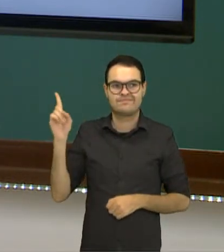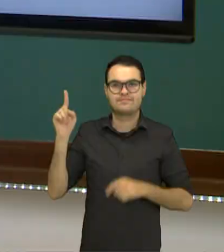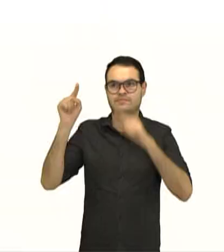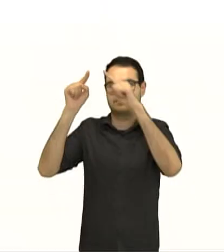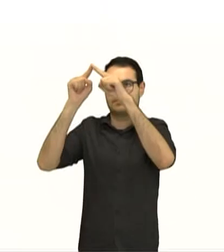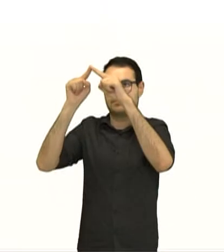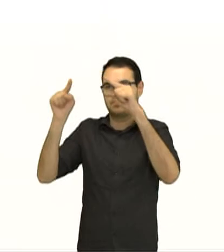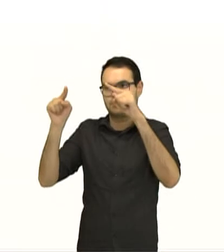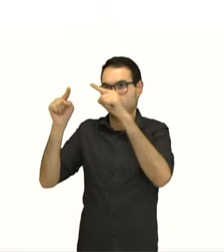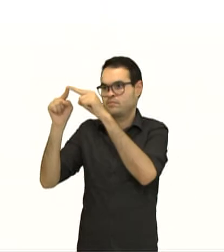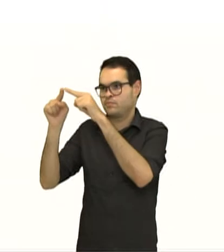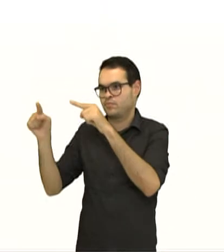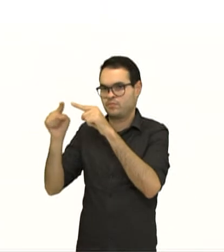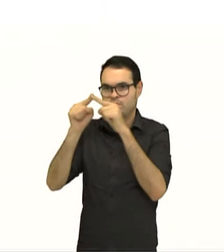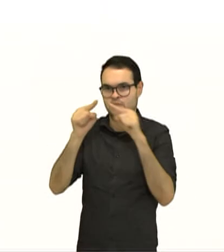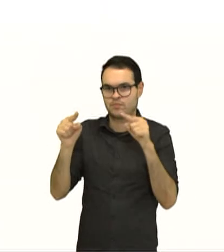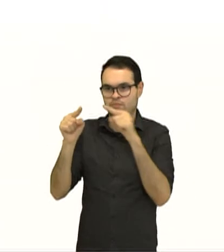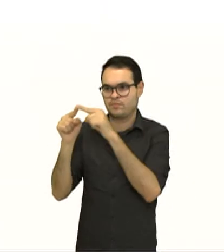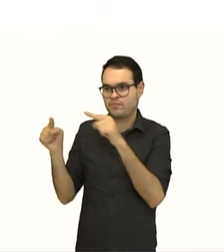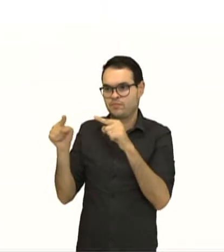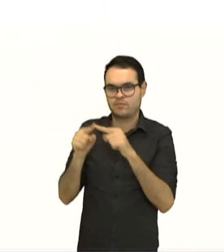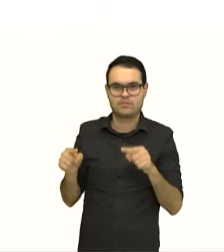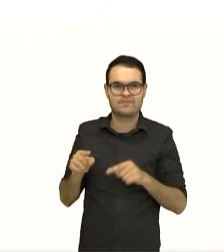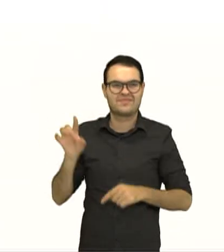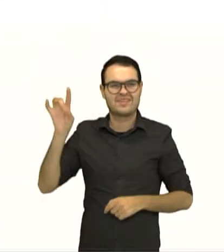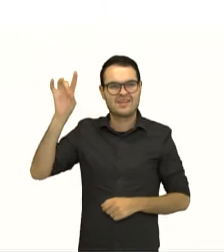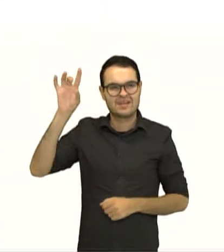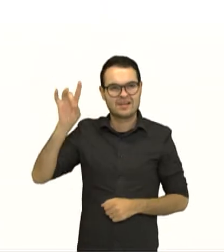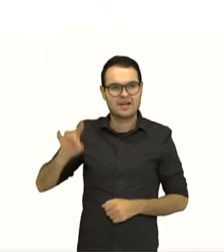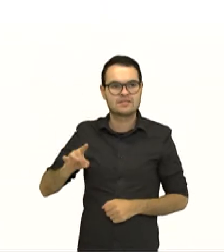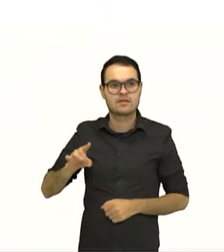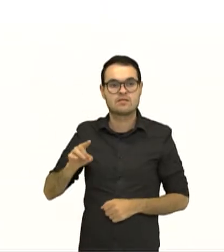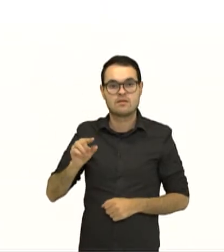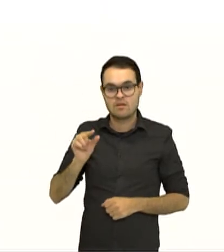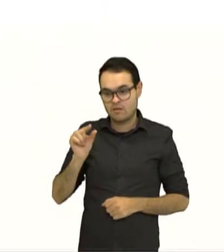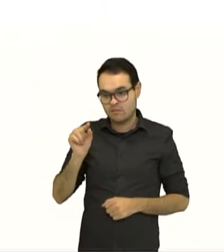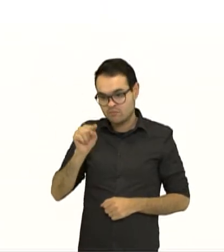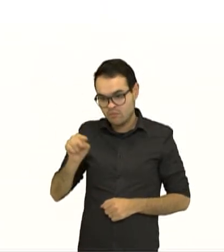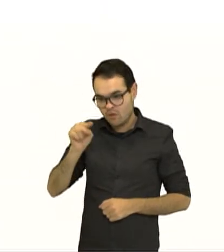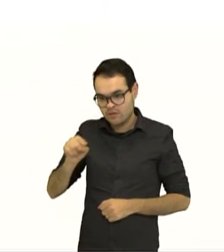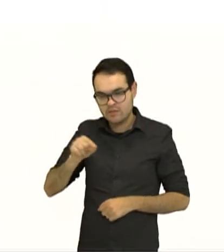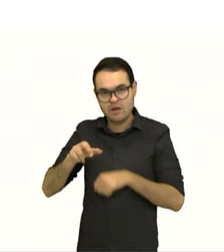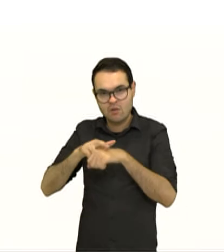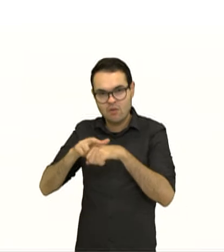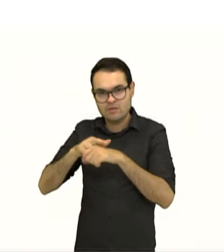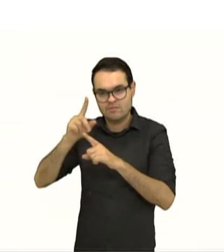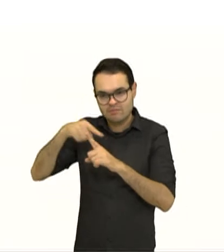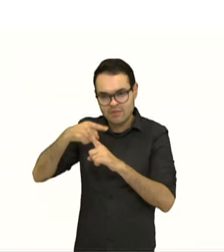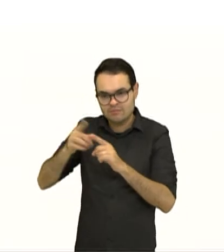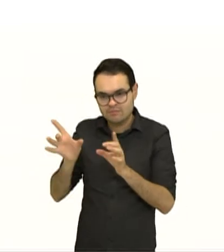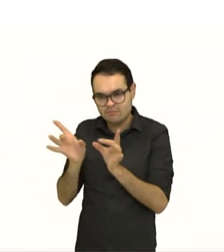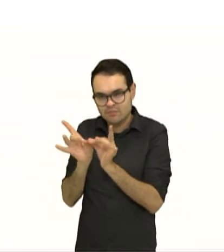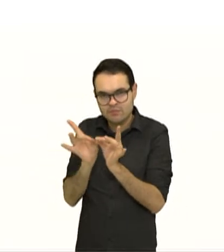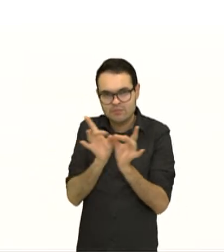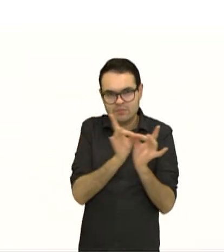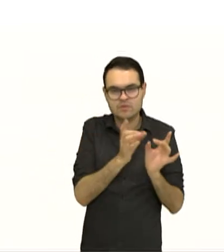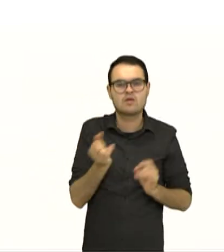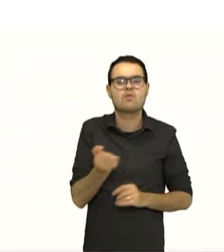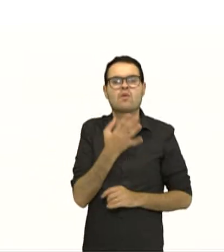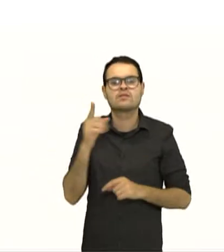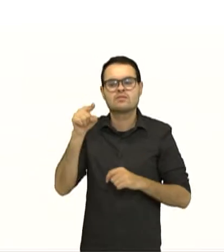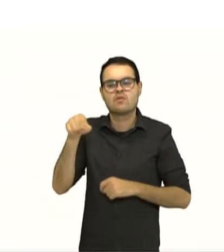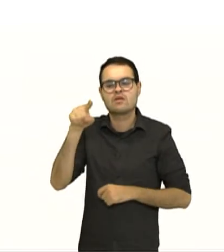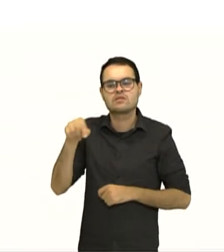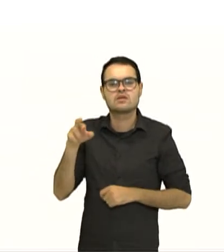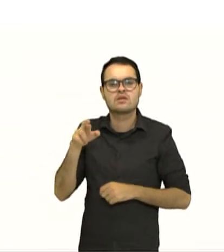ligada a duas. Cada bolinha é ligada a duas. Então, cada bolinha roxa aqui vai ser ligada a mais duas bolinhas roxas. Quantas bolinhas roxas a gente vai